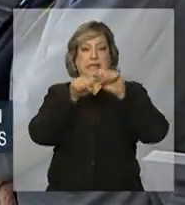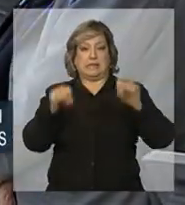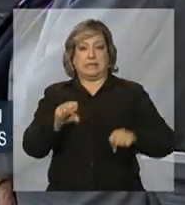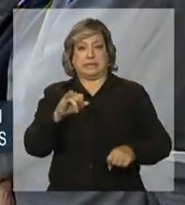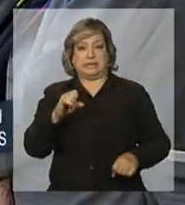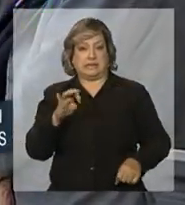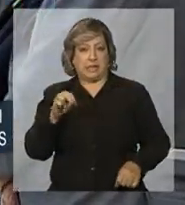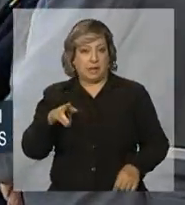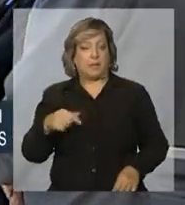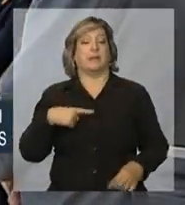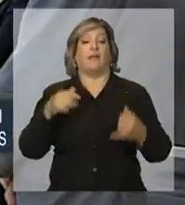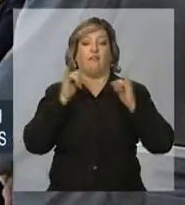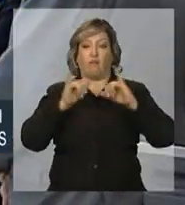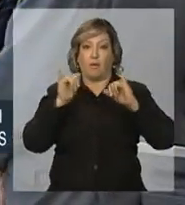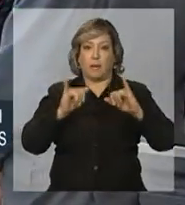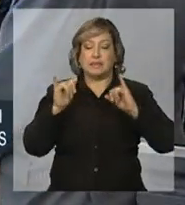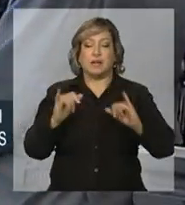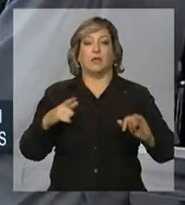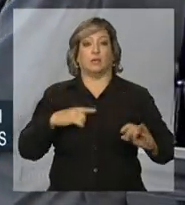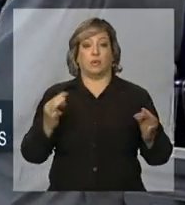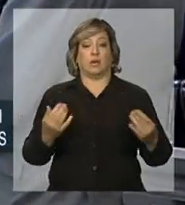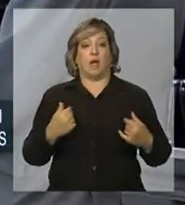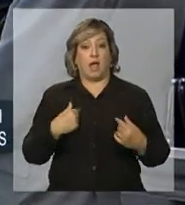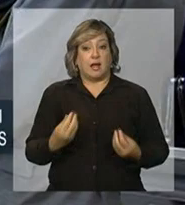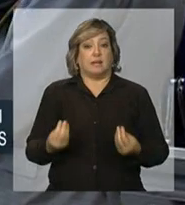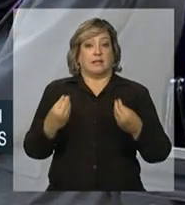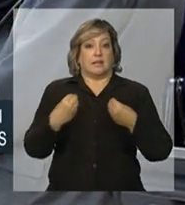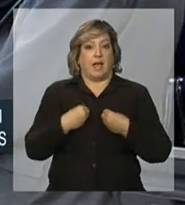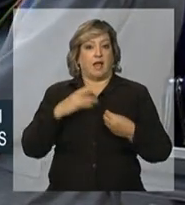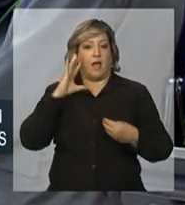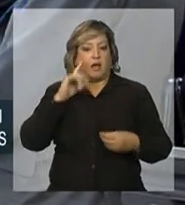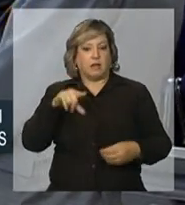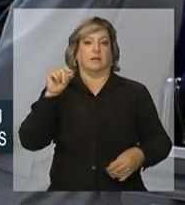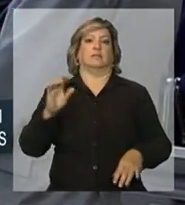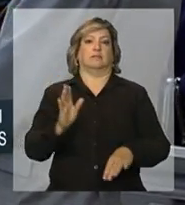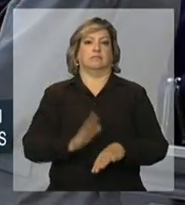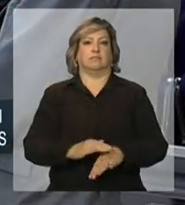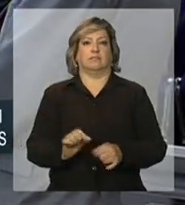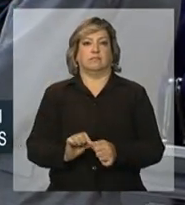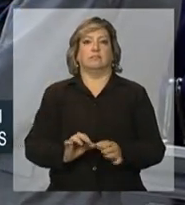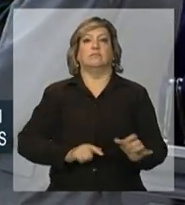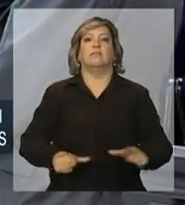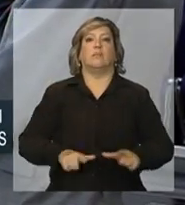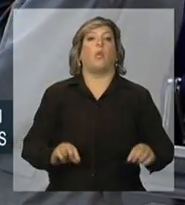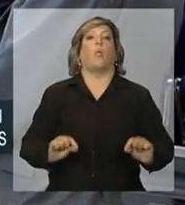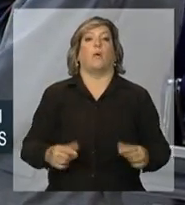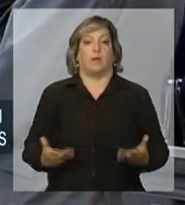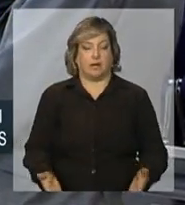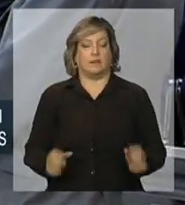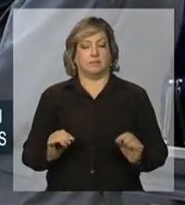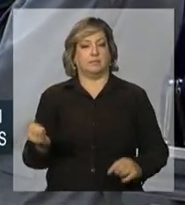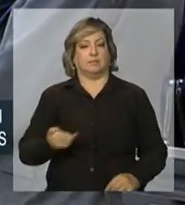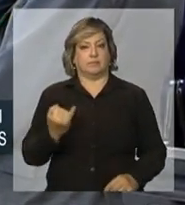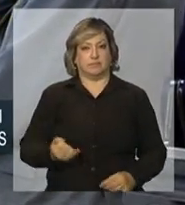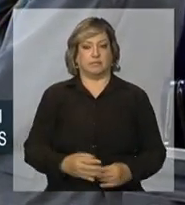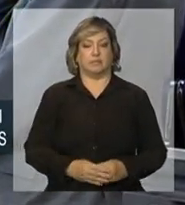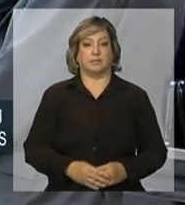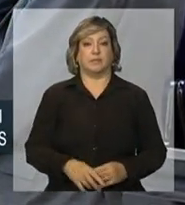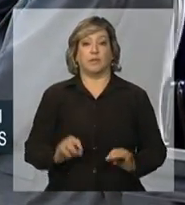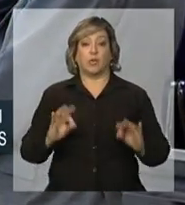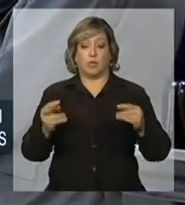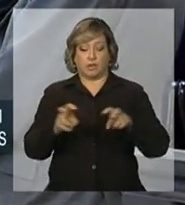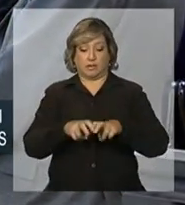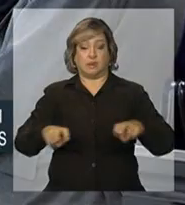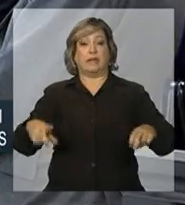uma série de dados que me proporcionam a tomada de decisão muito mais adequada. Por outro lado, em todas essas cadeiras aqui estarão